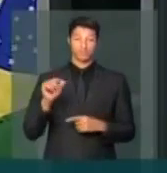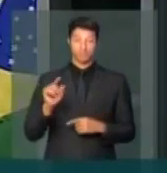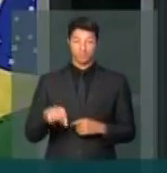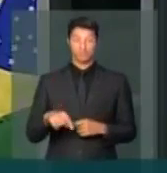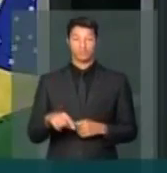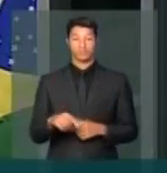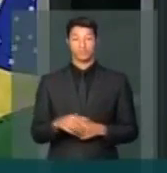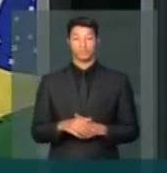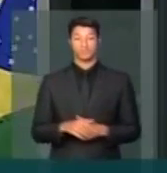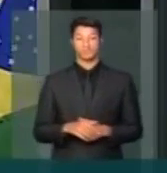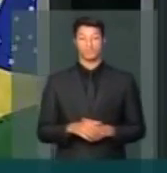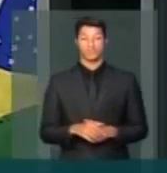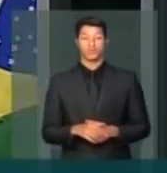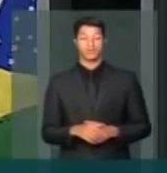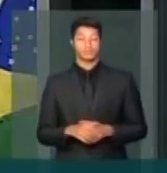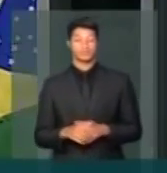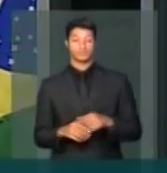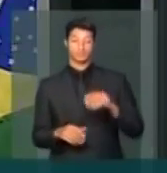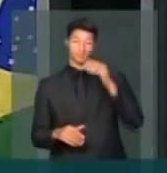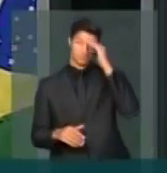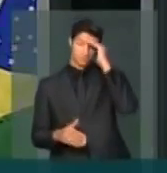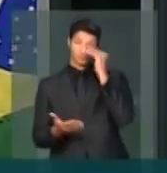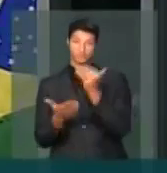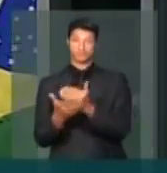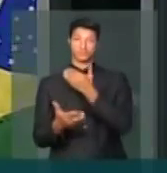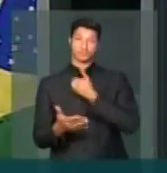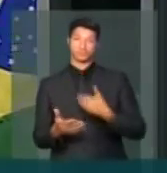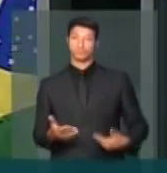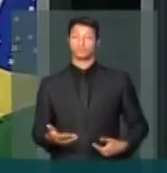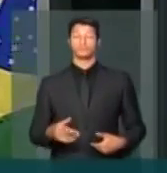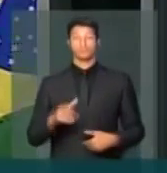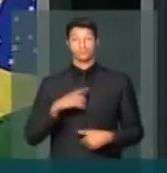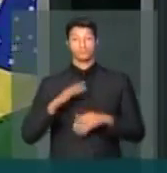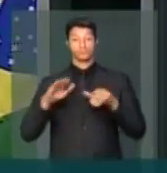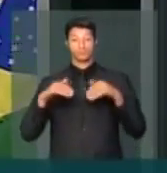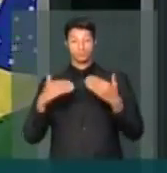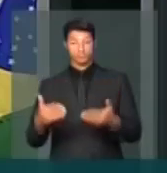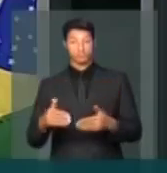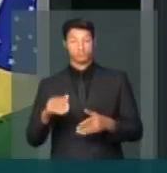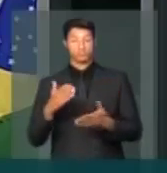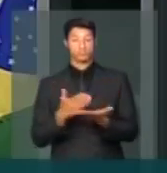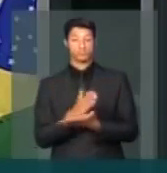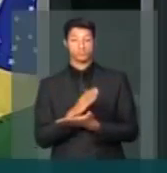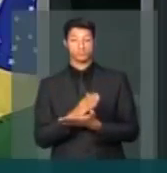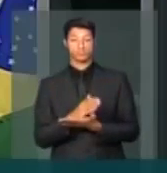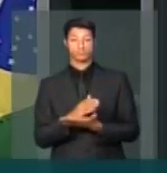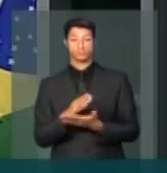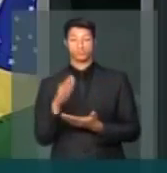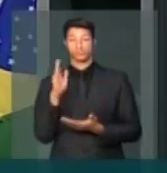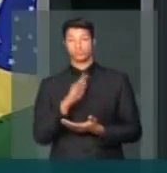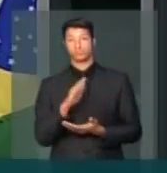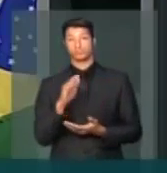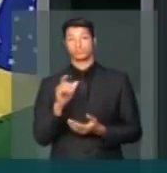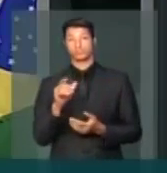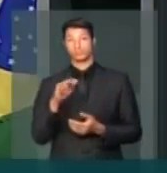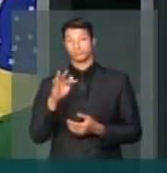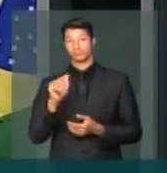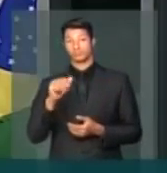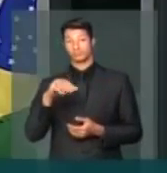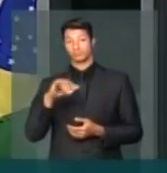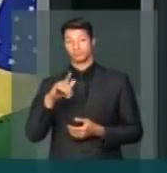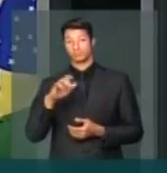essa a tese que o governo sustenta quando aprovou o malfadado, o